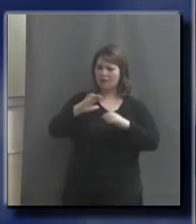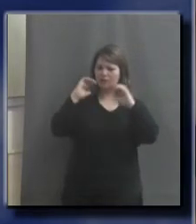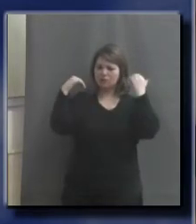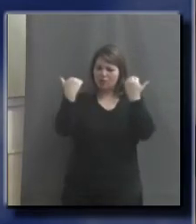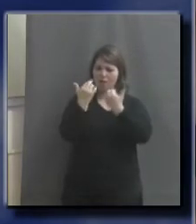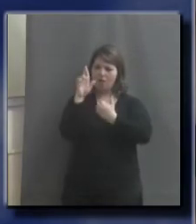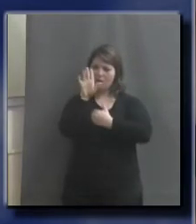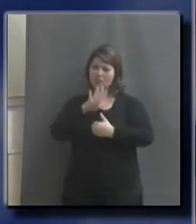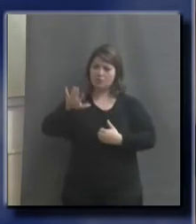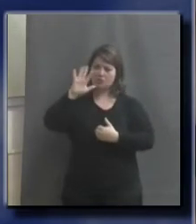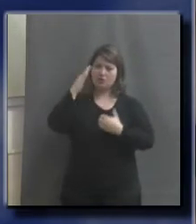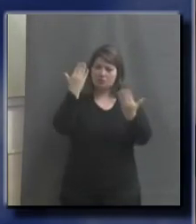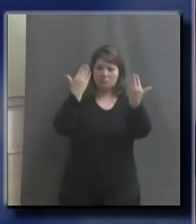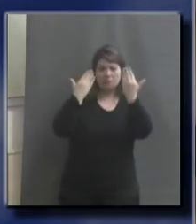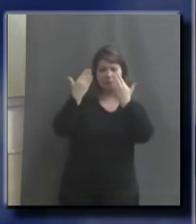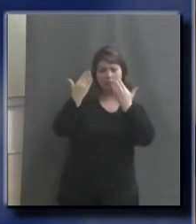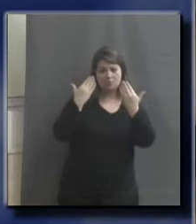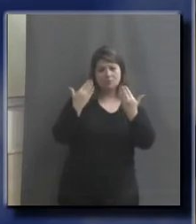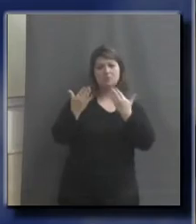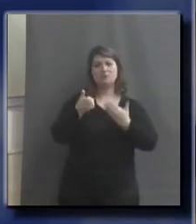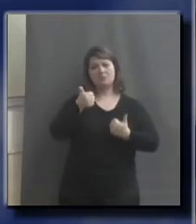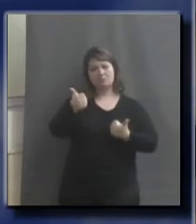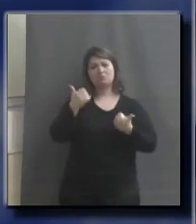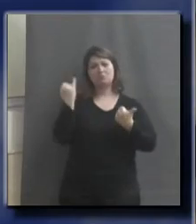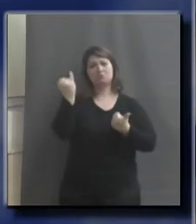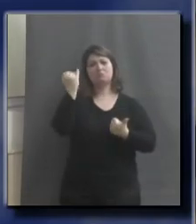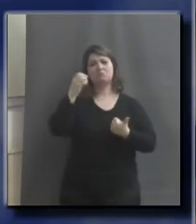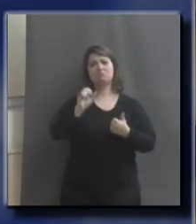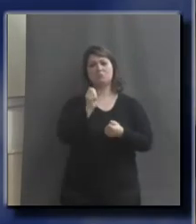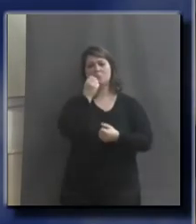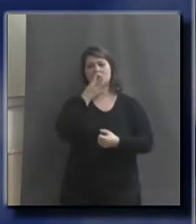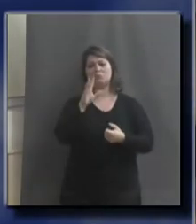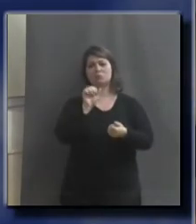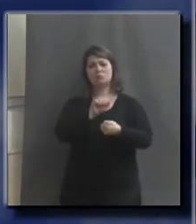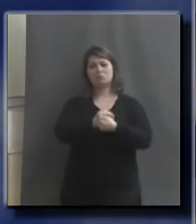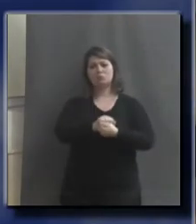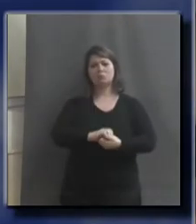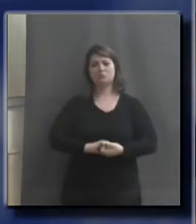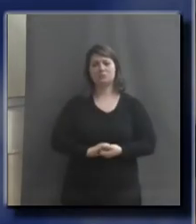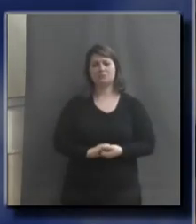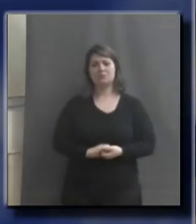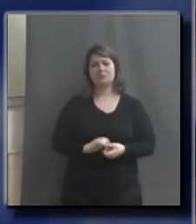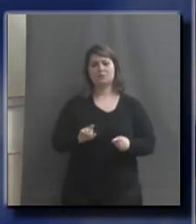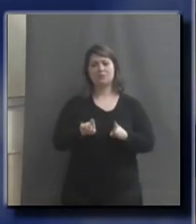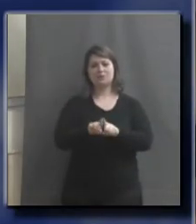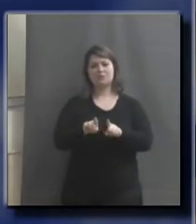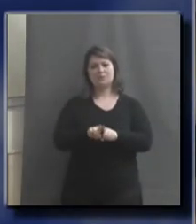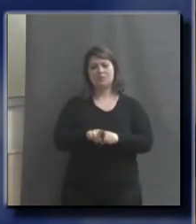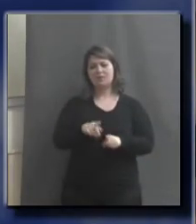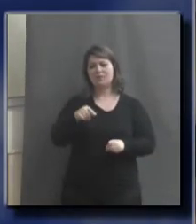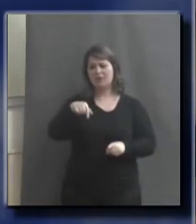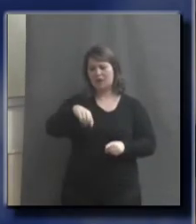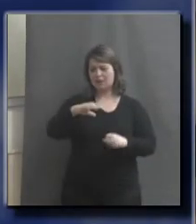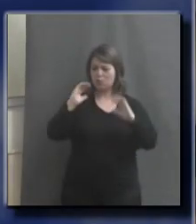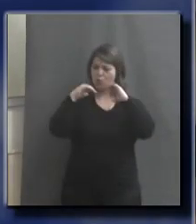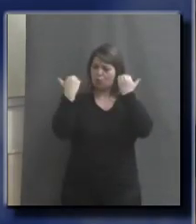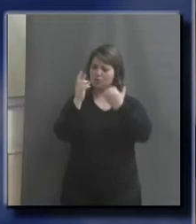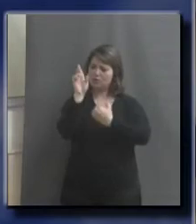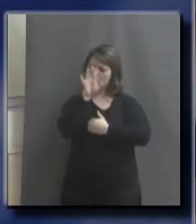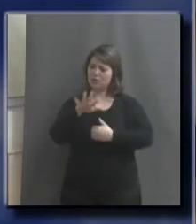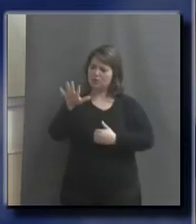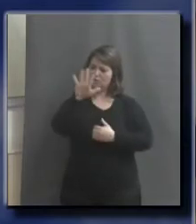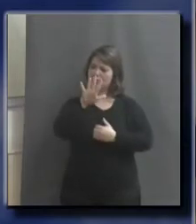tem, nessa gestão, retomado um caminho de apostar profundamente